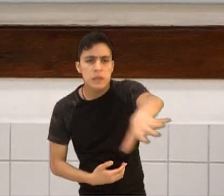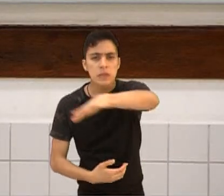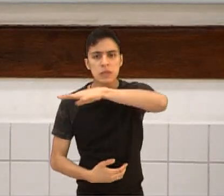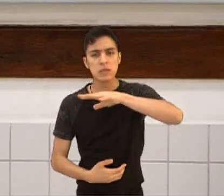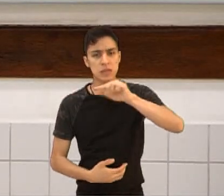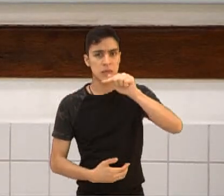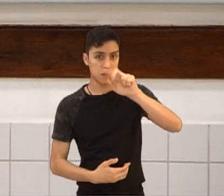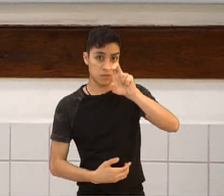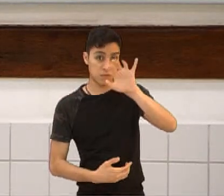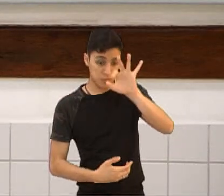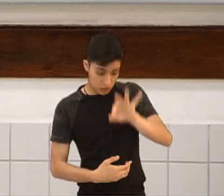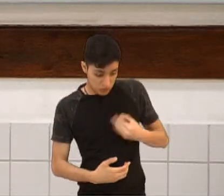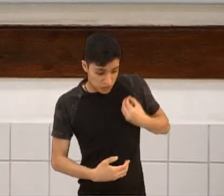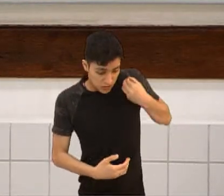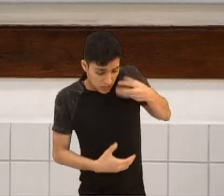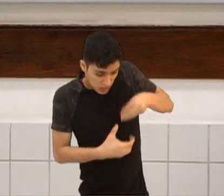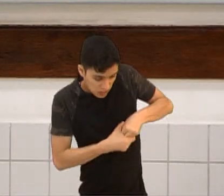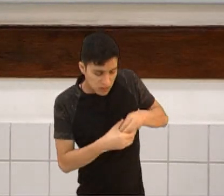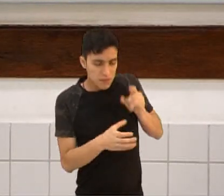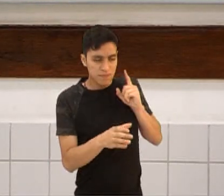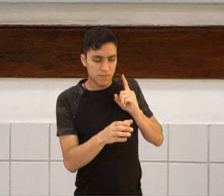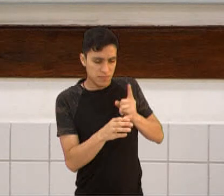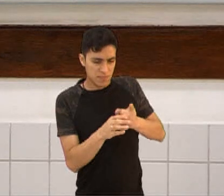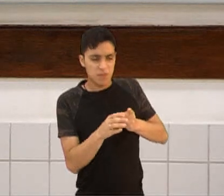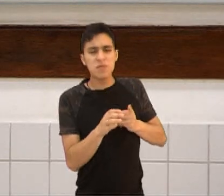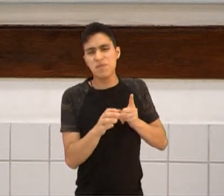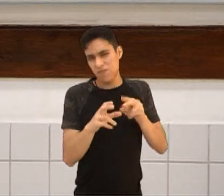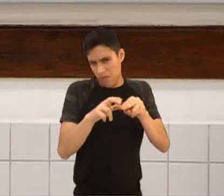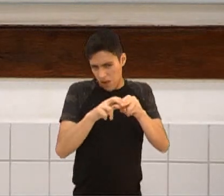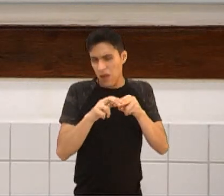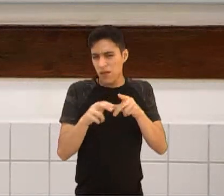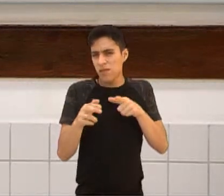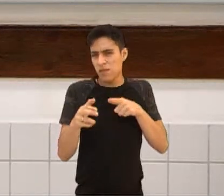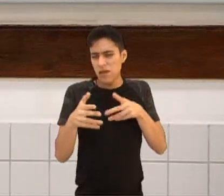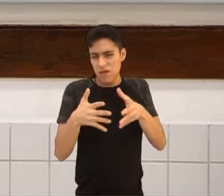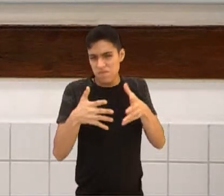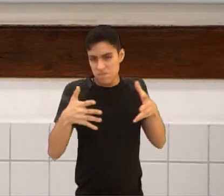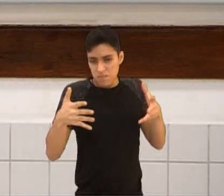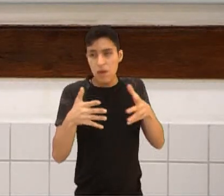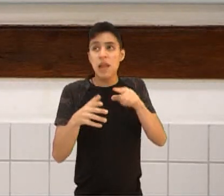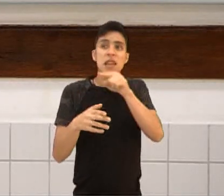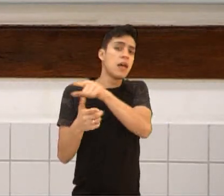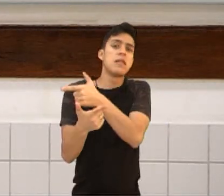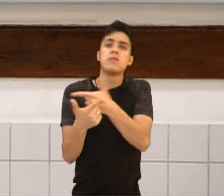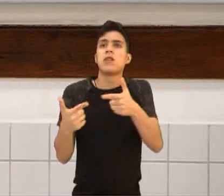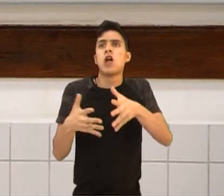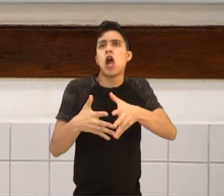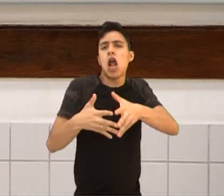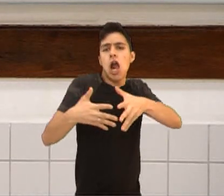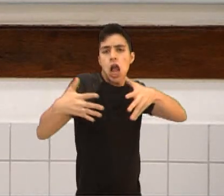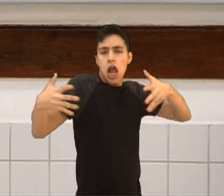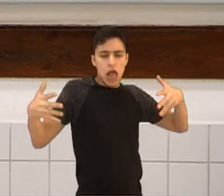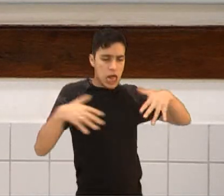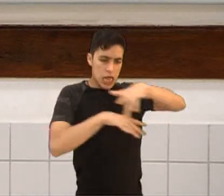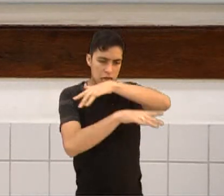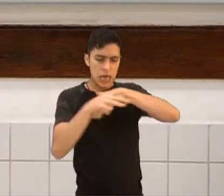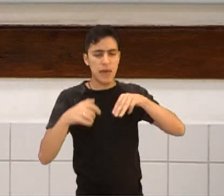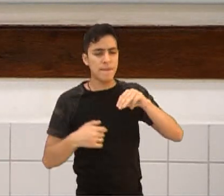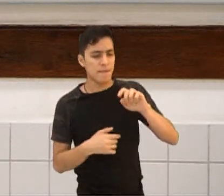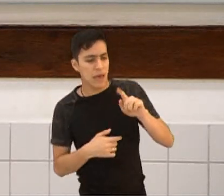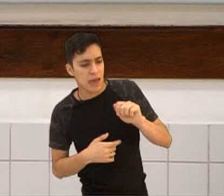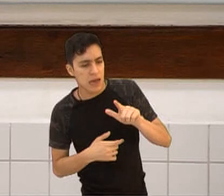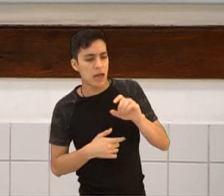de 75%, devido até ao tamanho do território, nós não temos megalópolis. Temos cidades globais, metrópoles, mas